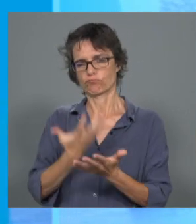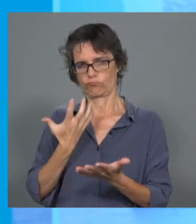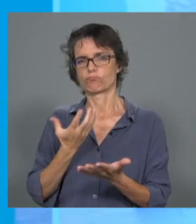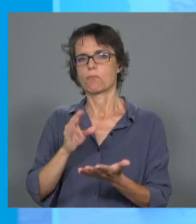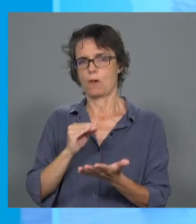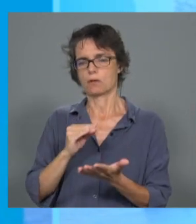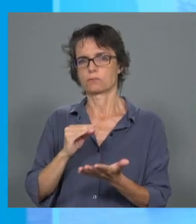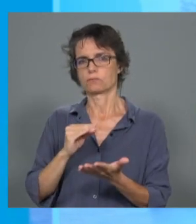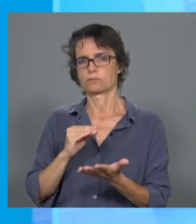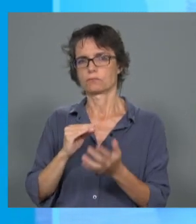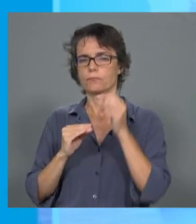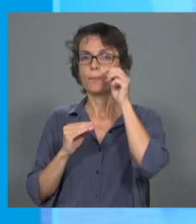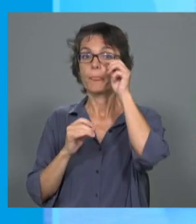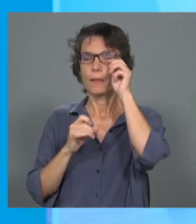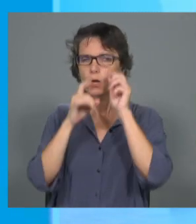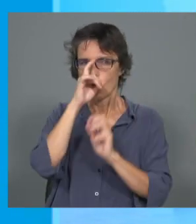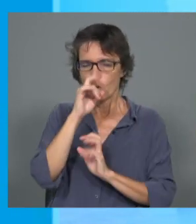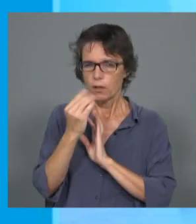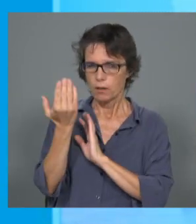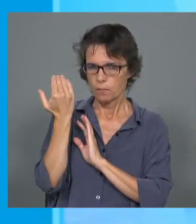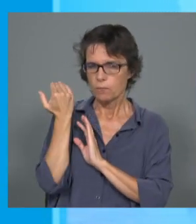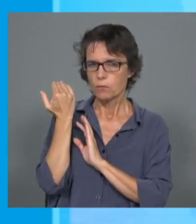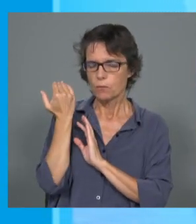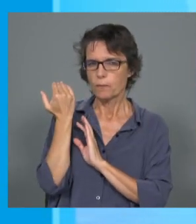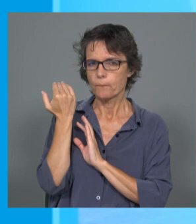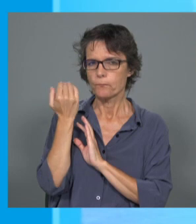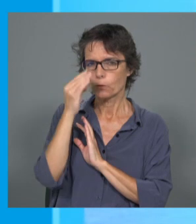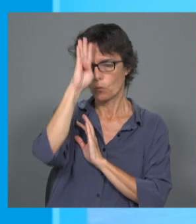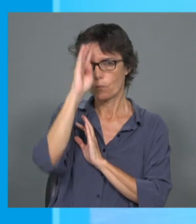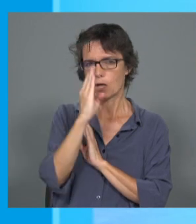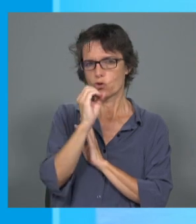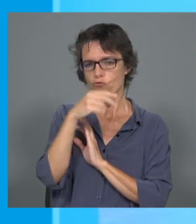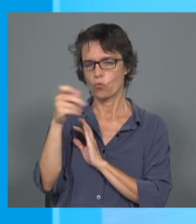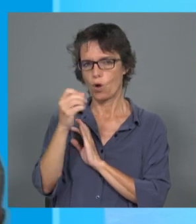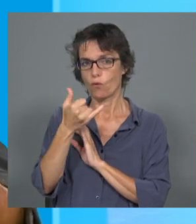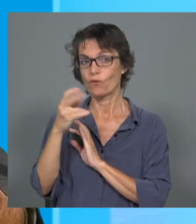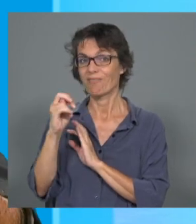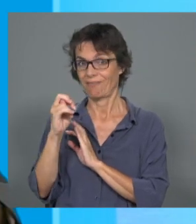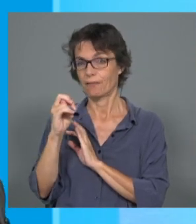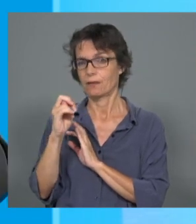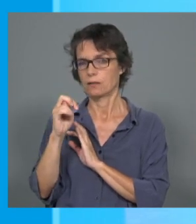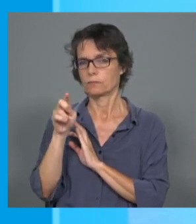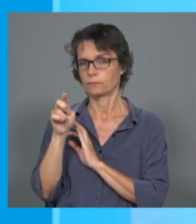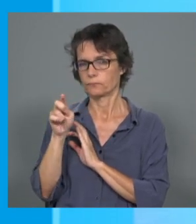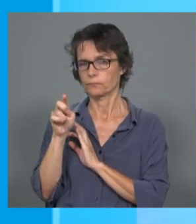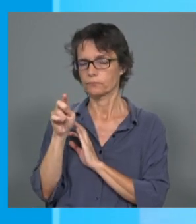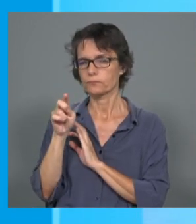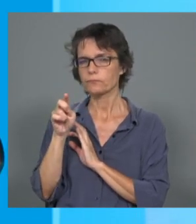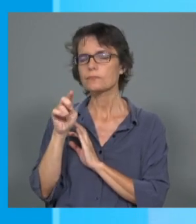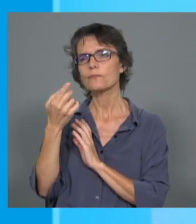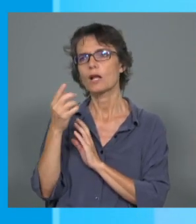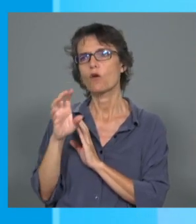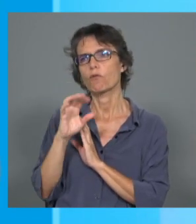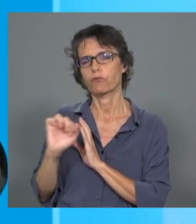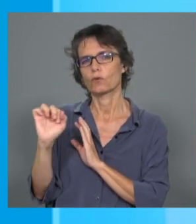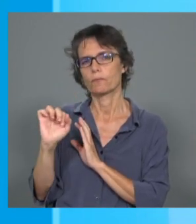na comunicação. Eu recordo que o Papa João XXIII, que era um tempo antigo, digamos assim, ele era um modernizador, foi